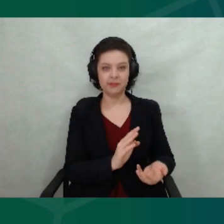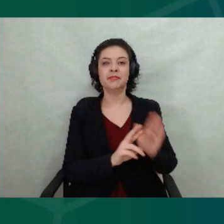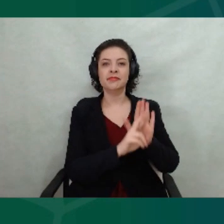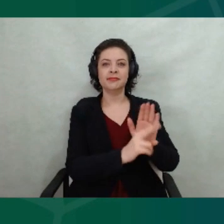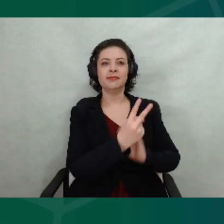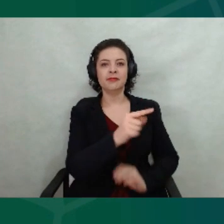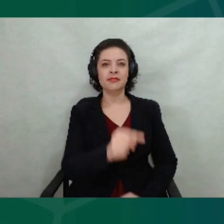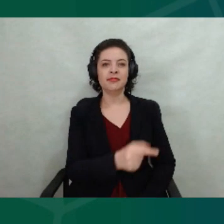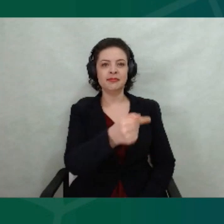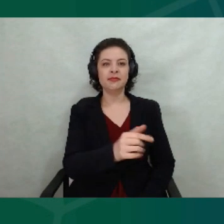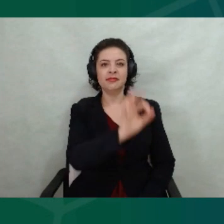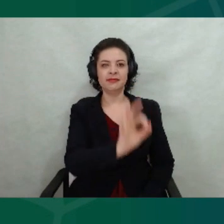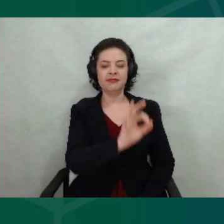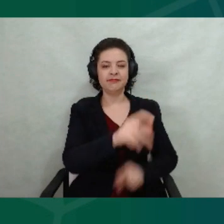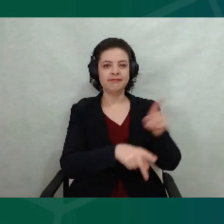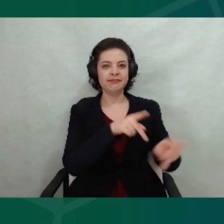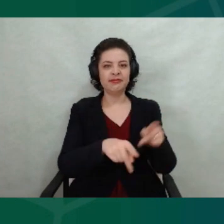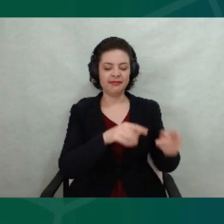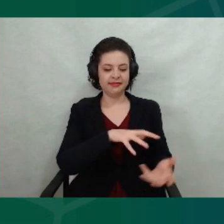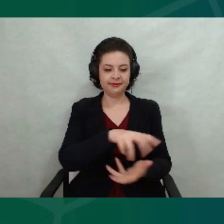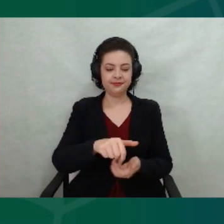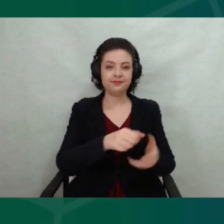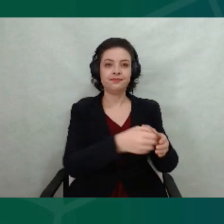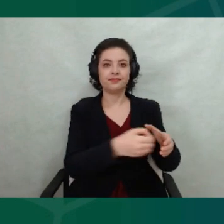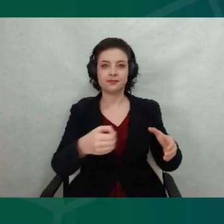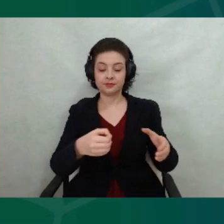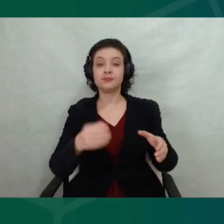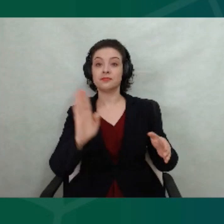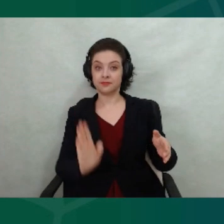da população mundial, mas respondemos por